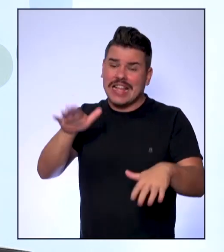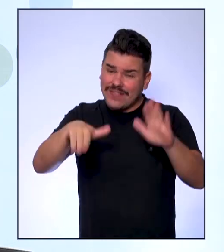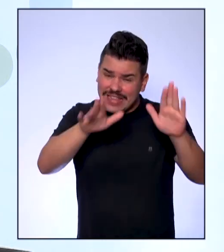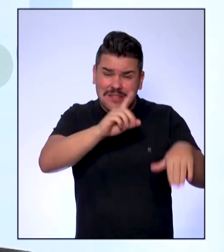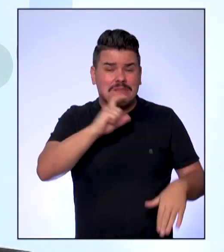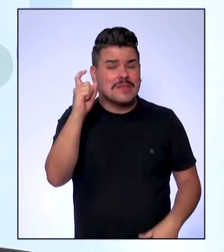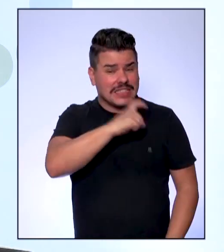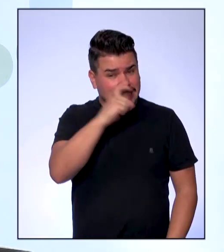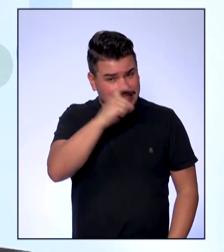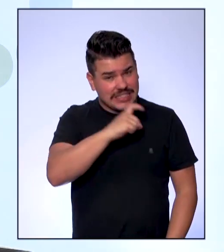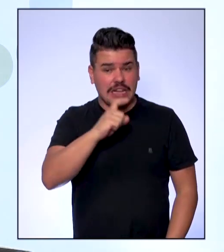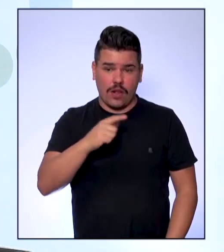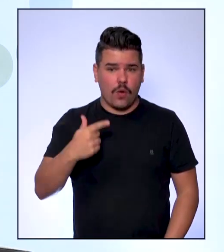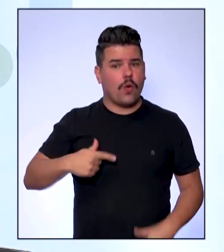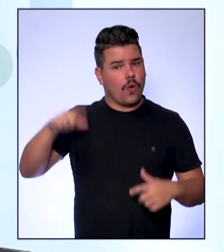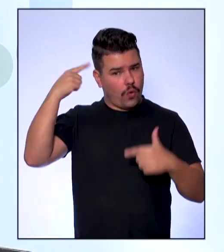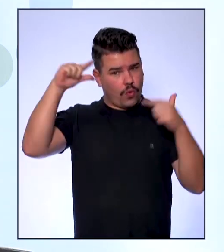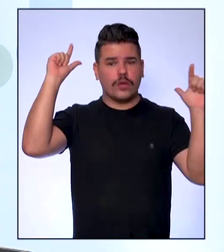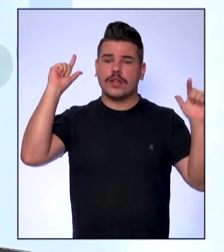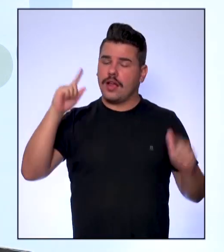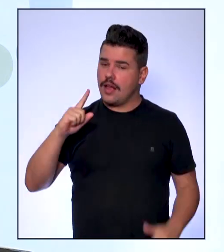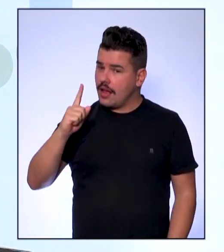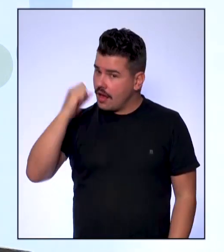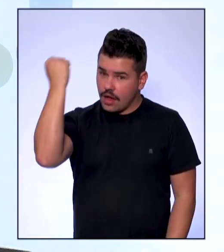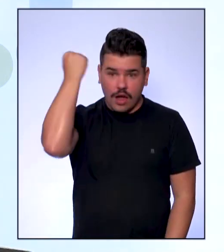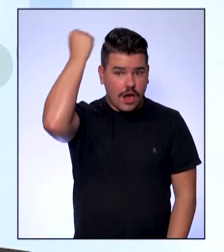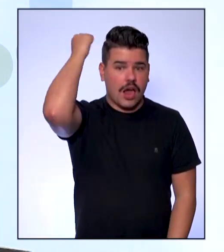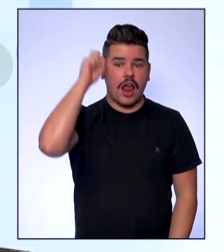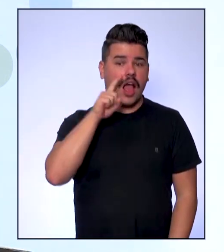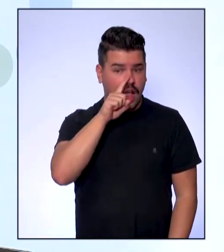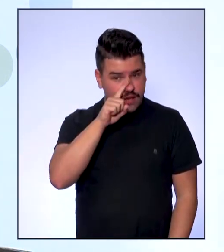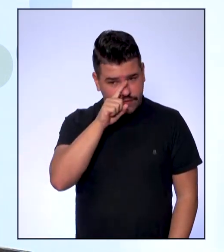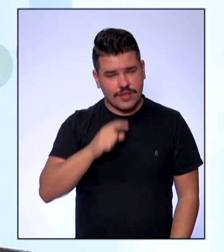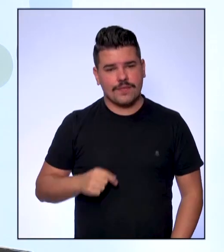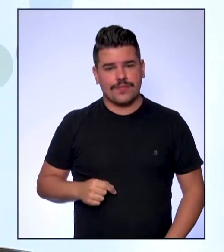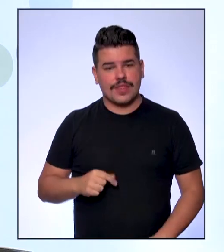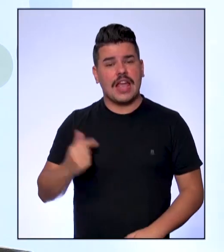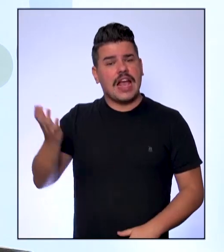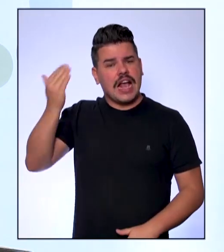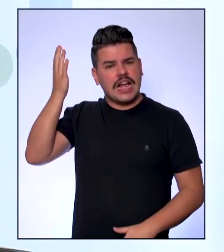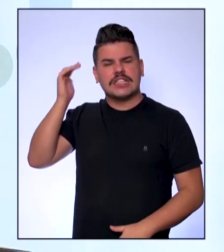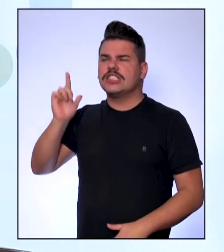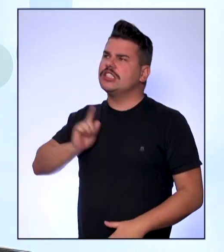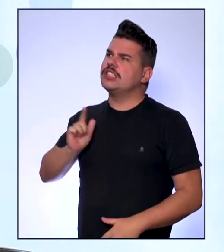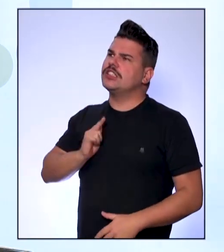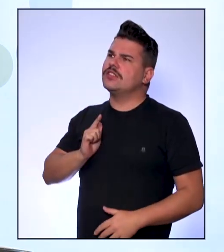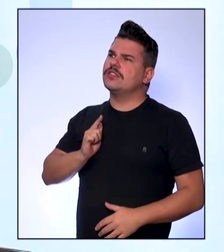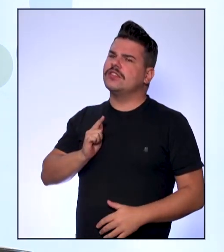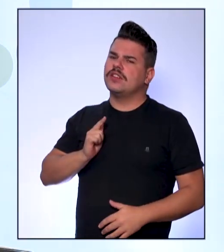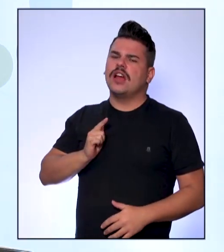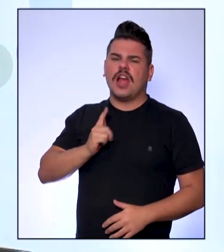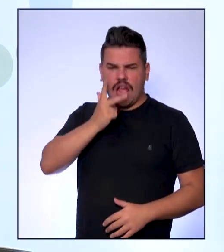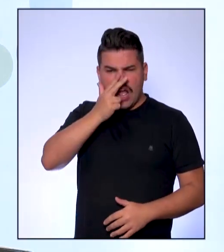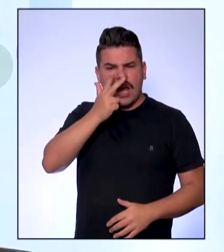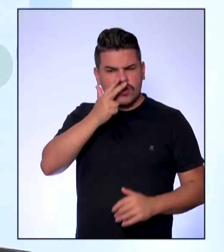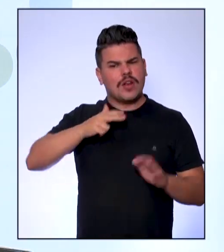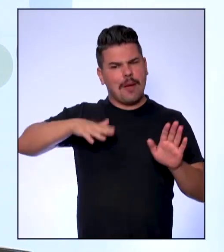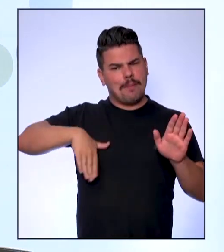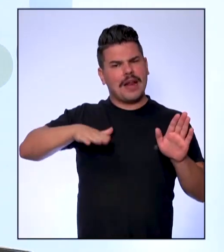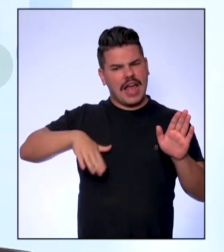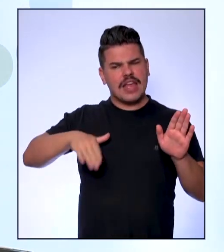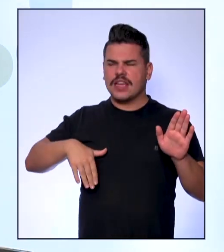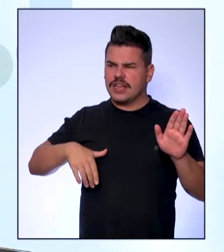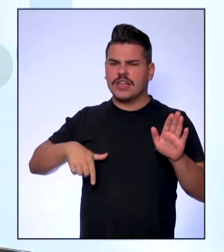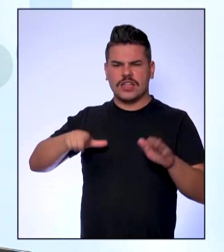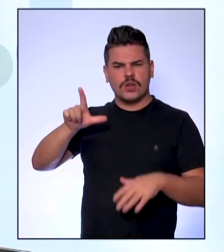news que são muito mais graves. Como, por exemplo, tinha uma notícia que havia uma... eu acredito que seja no litoral, vocês podem pesquisar,